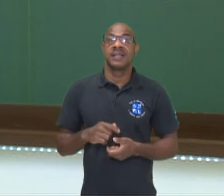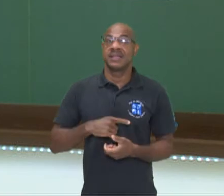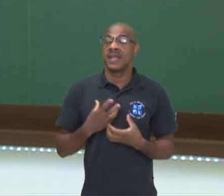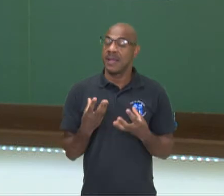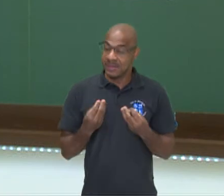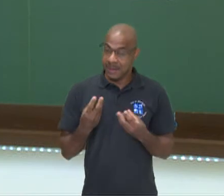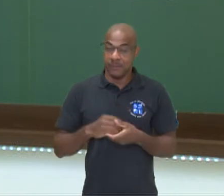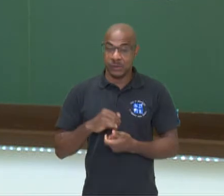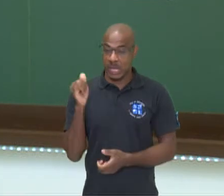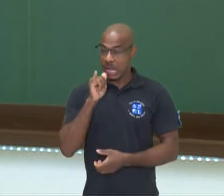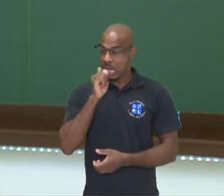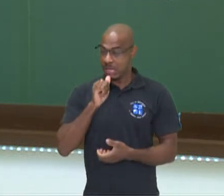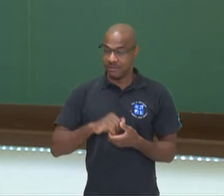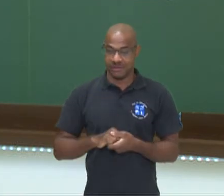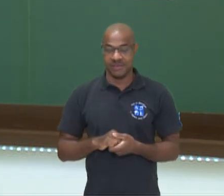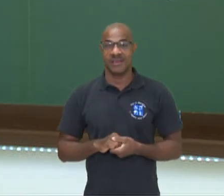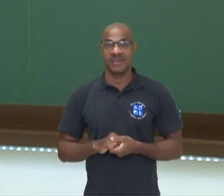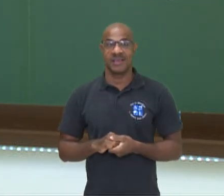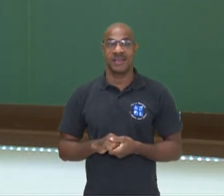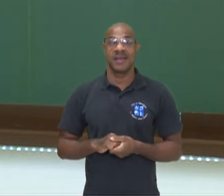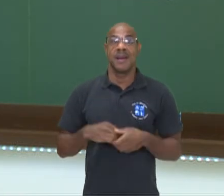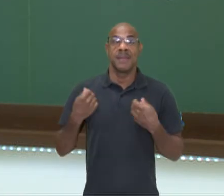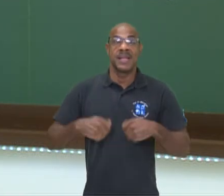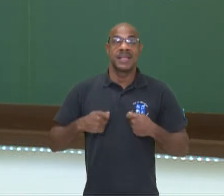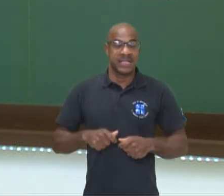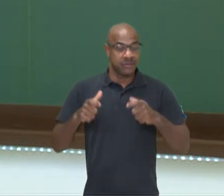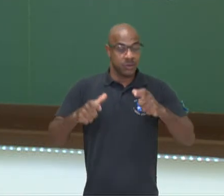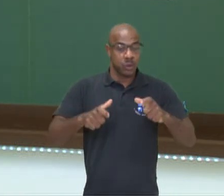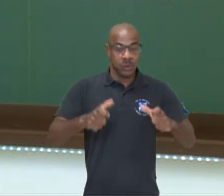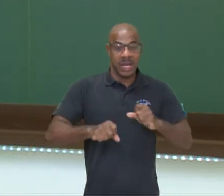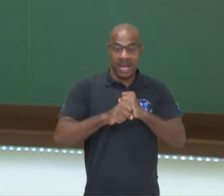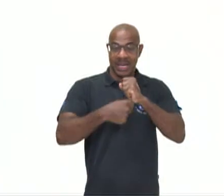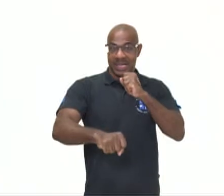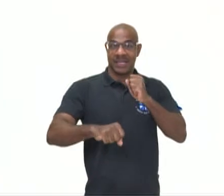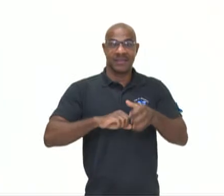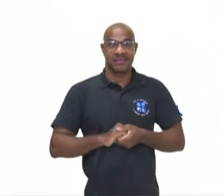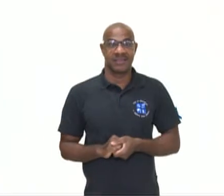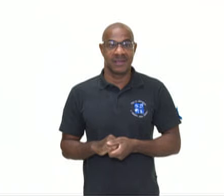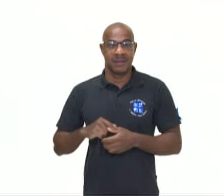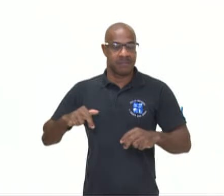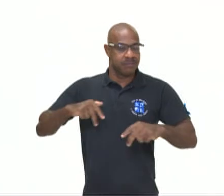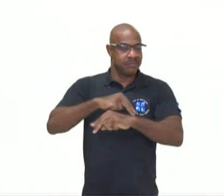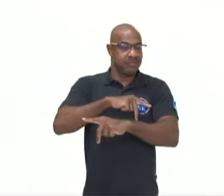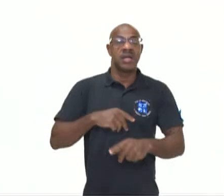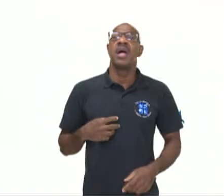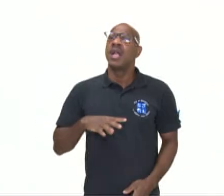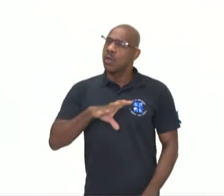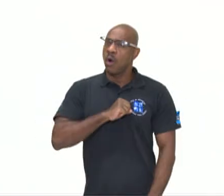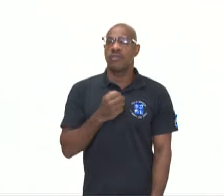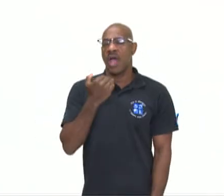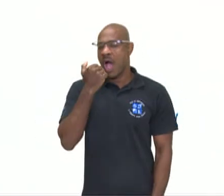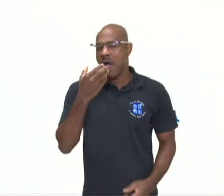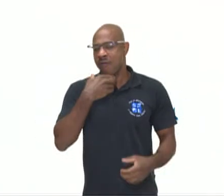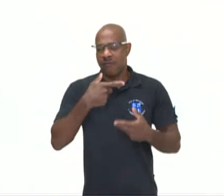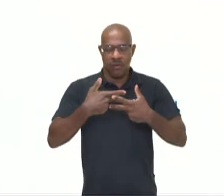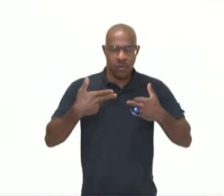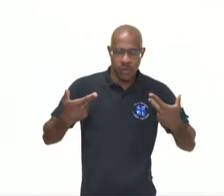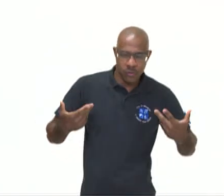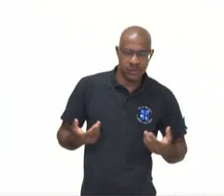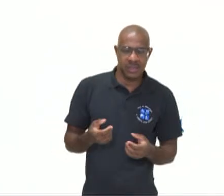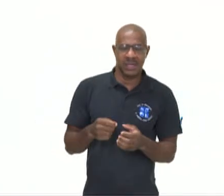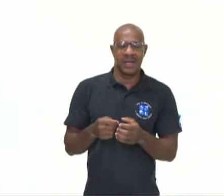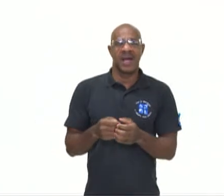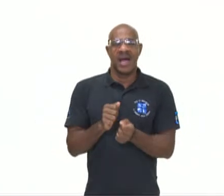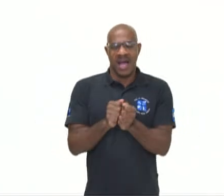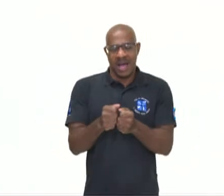viu? Então, ele precisa de muito espaço para ele. E ele se alimenta de frutas, insetos, cereais e legumes, tá bom?